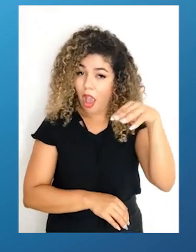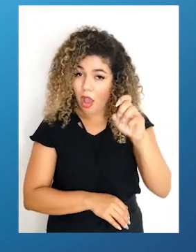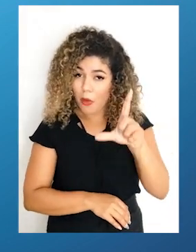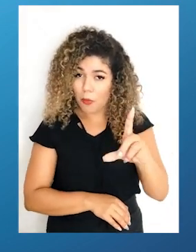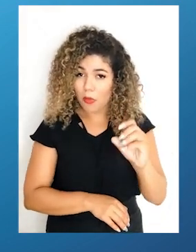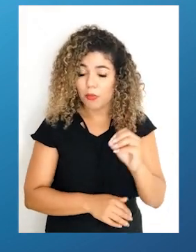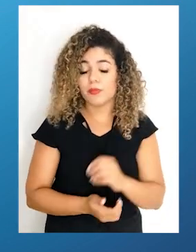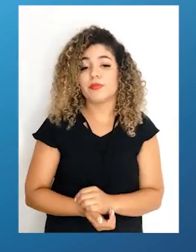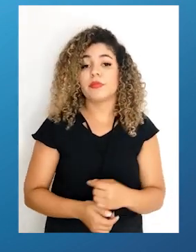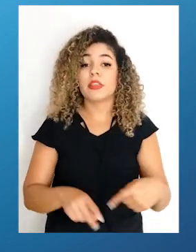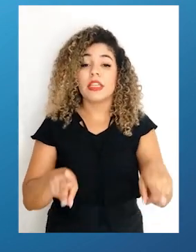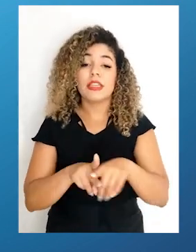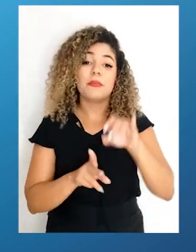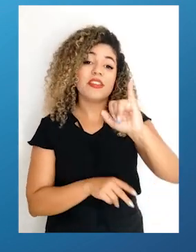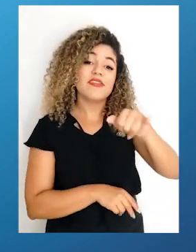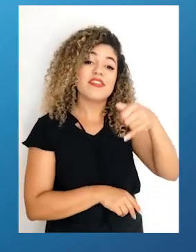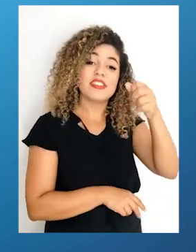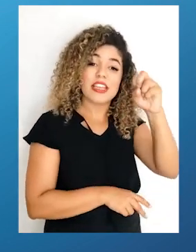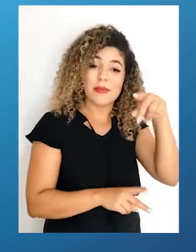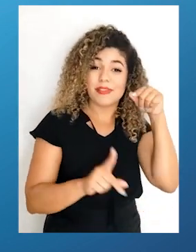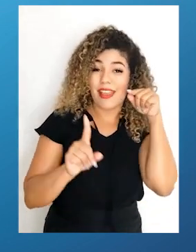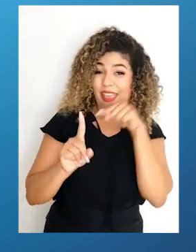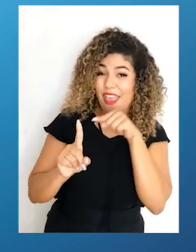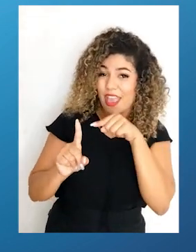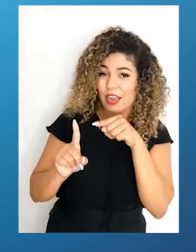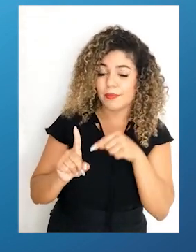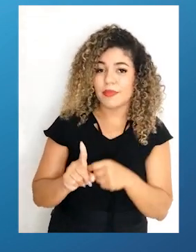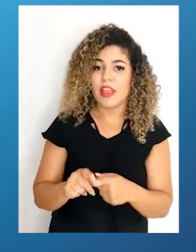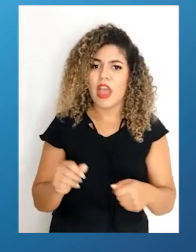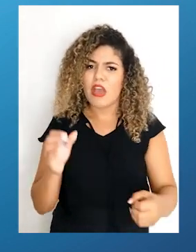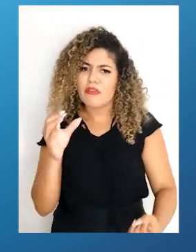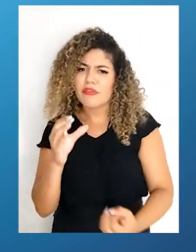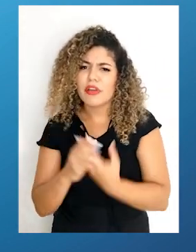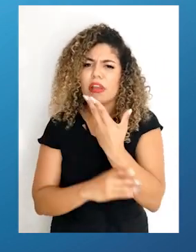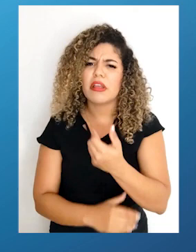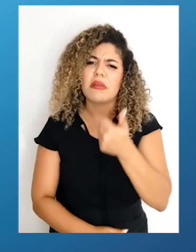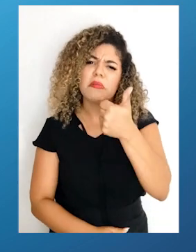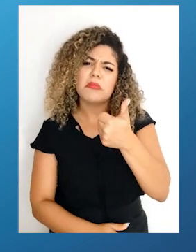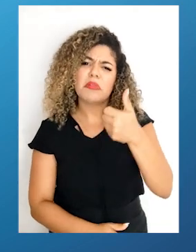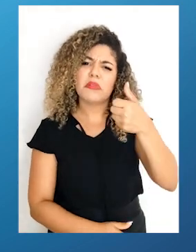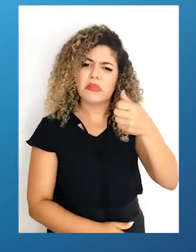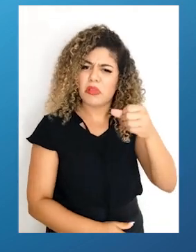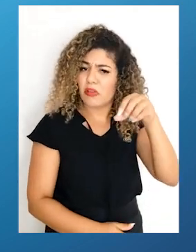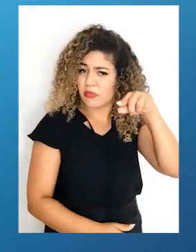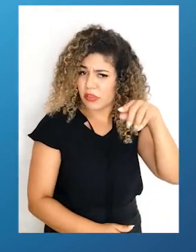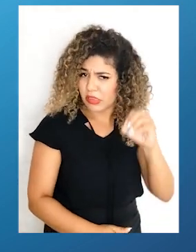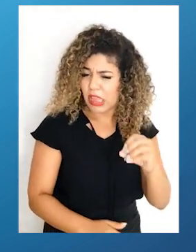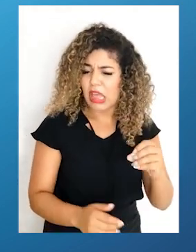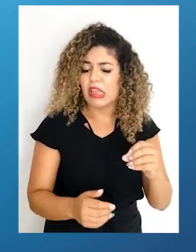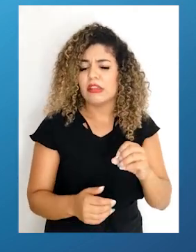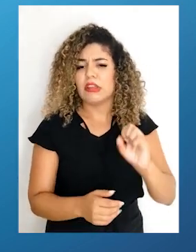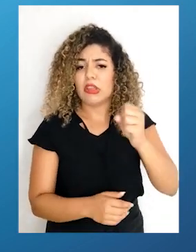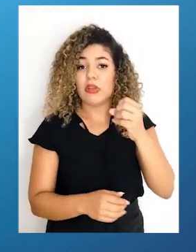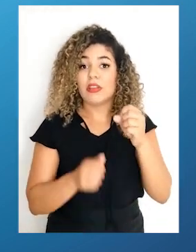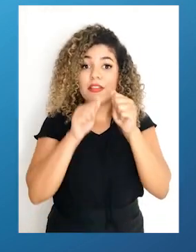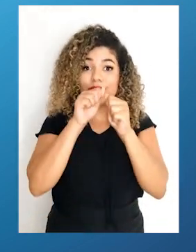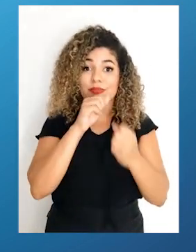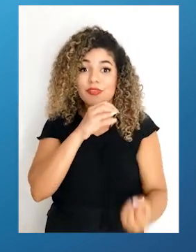foi projetado no ano de 1970 e também na década de 80 e foi lançado em 1990 pela missão espacial da